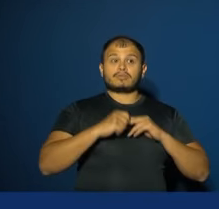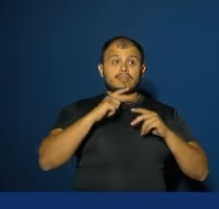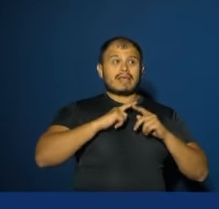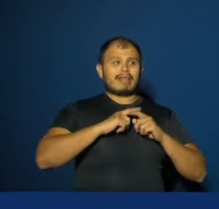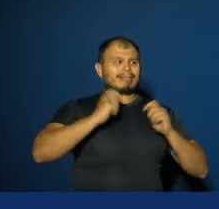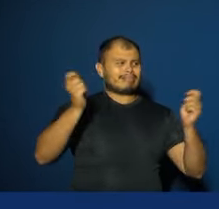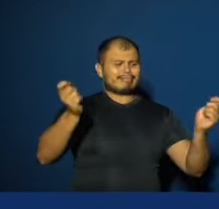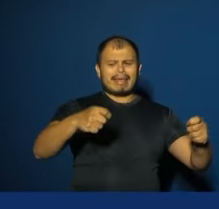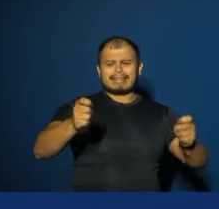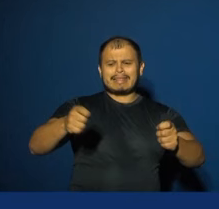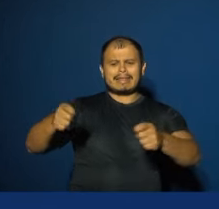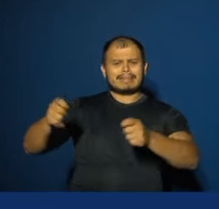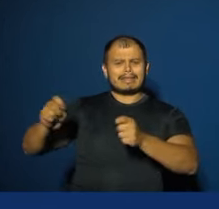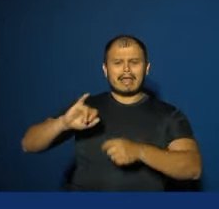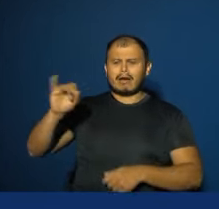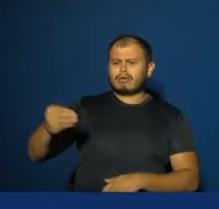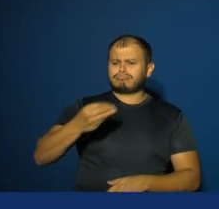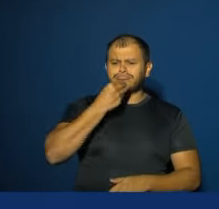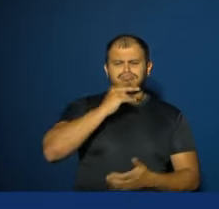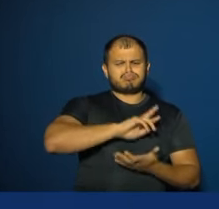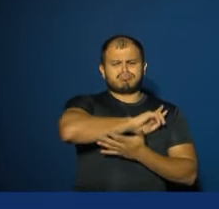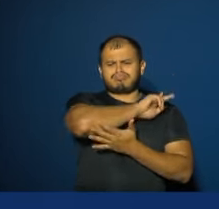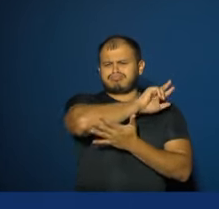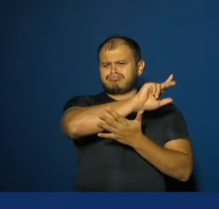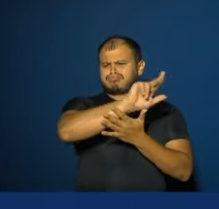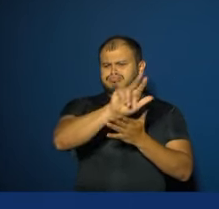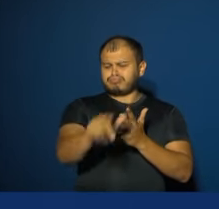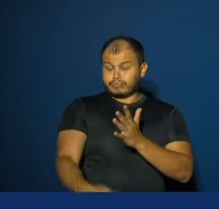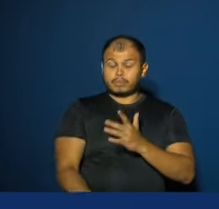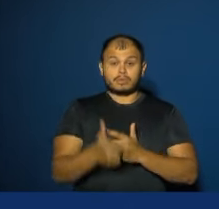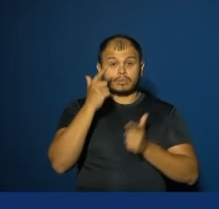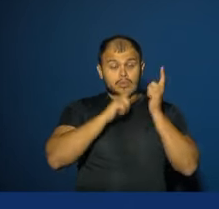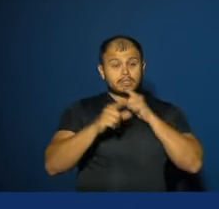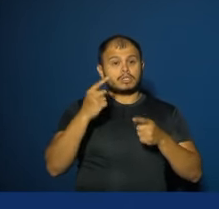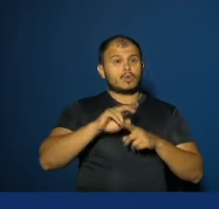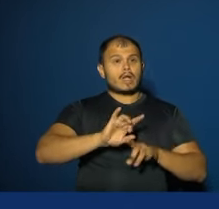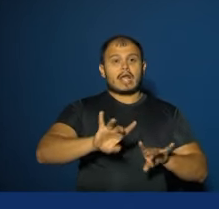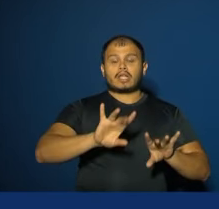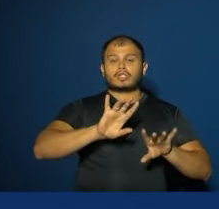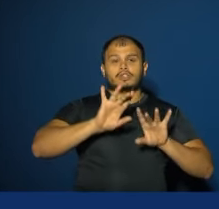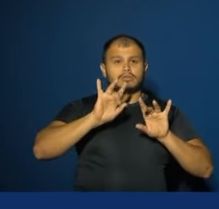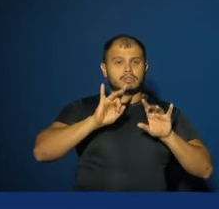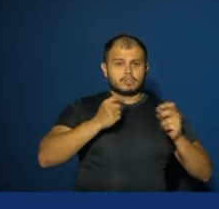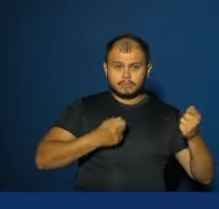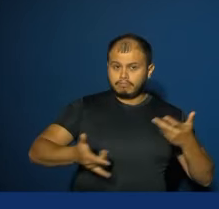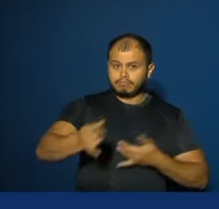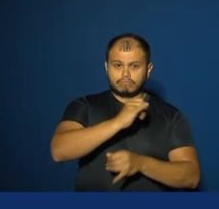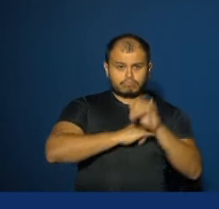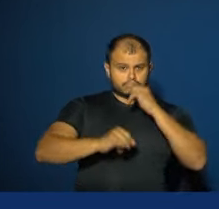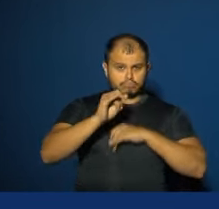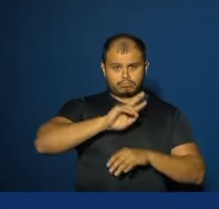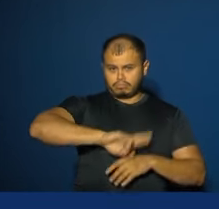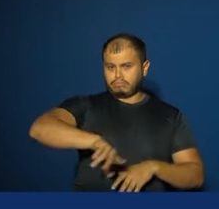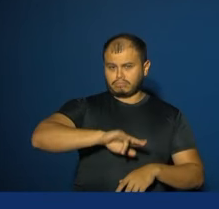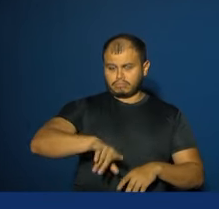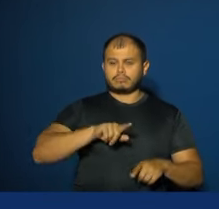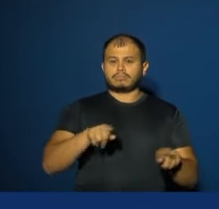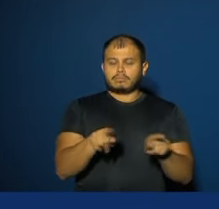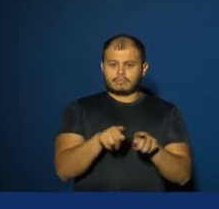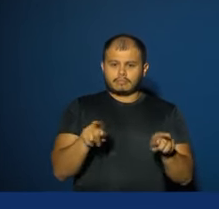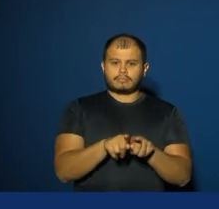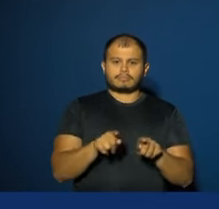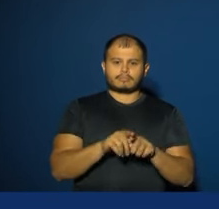de oportunidades para não apenas as distribuidoras, e aqui eu coloco nesse ambiente